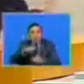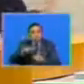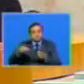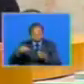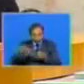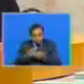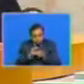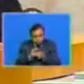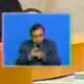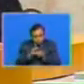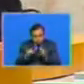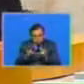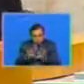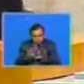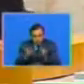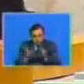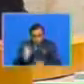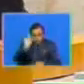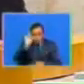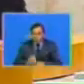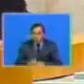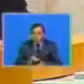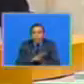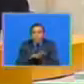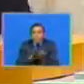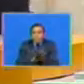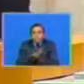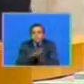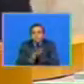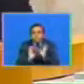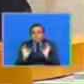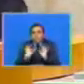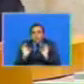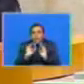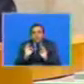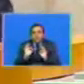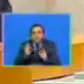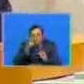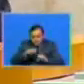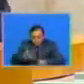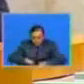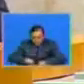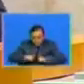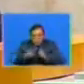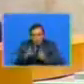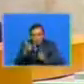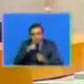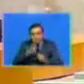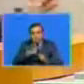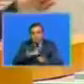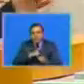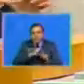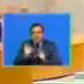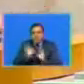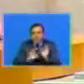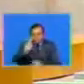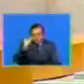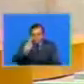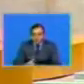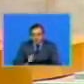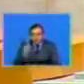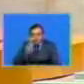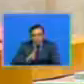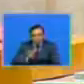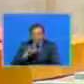ao nosso plano diretor, em nada contribuirá todo o esforço de ter plano diretor, se não se combina